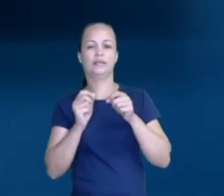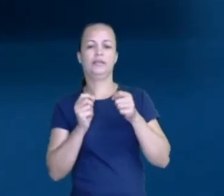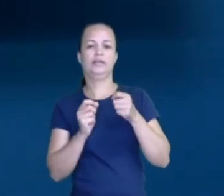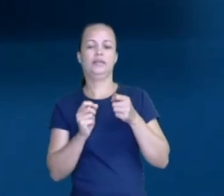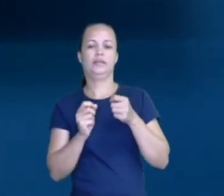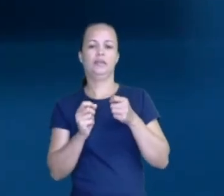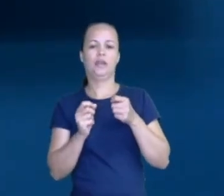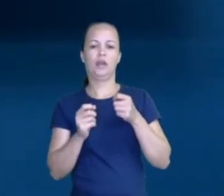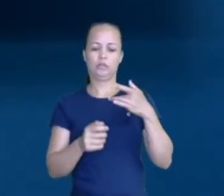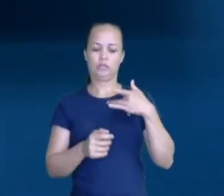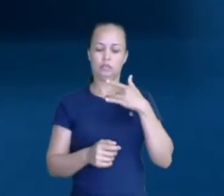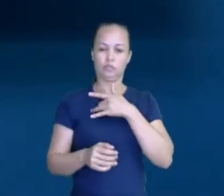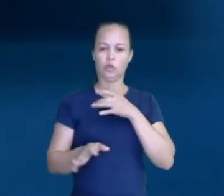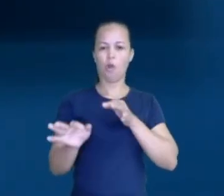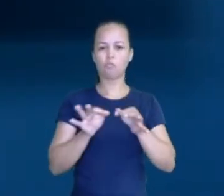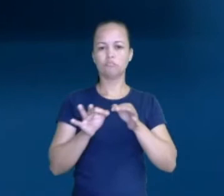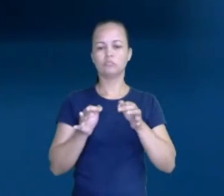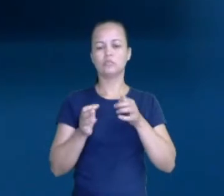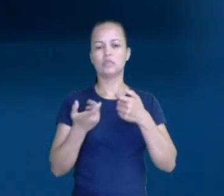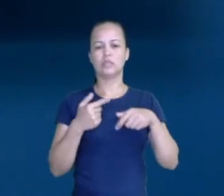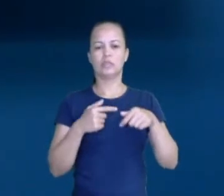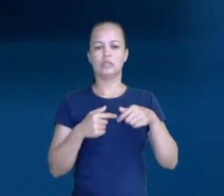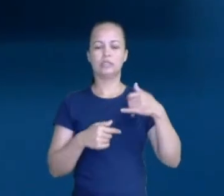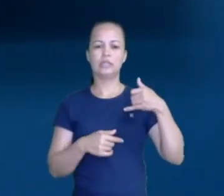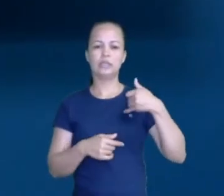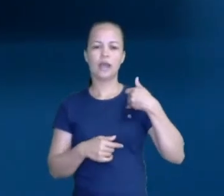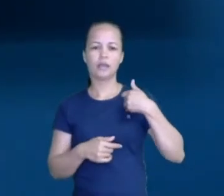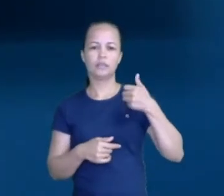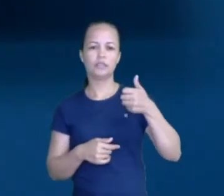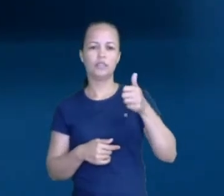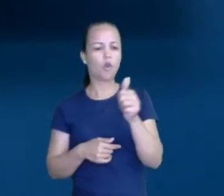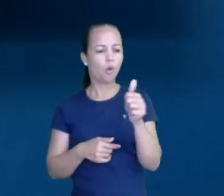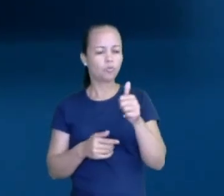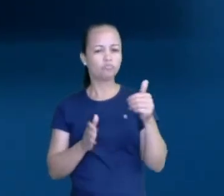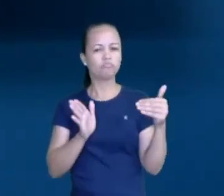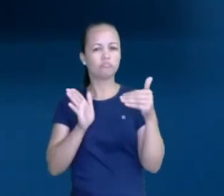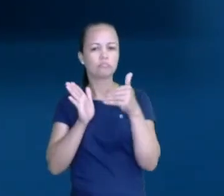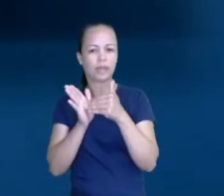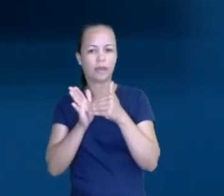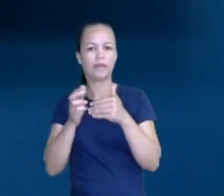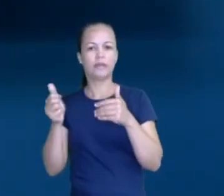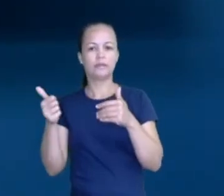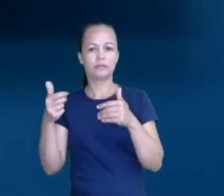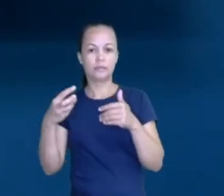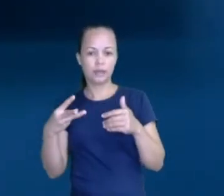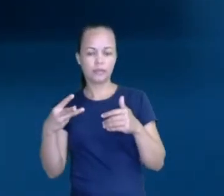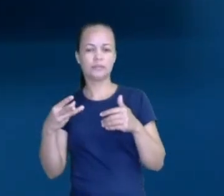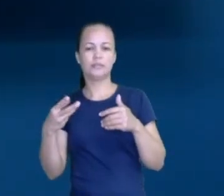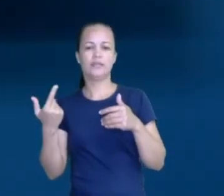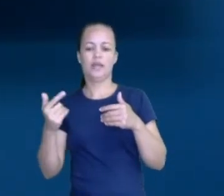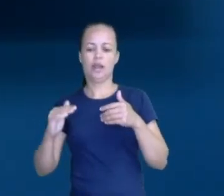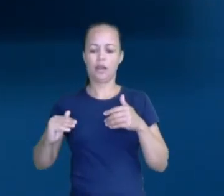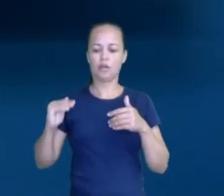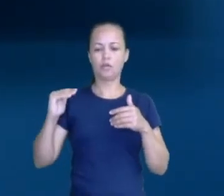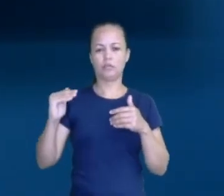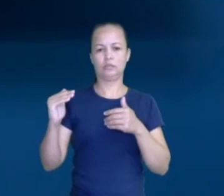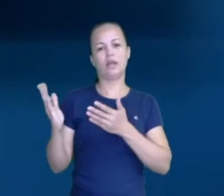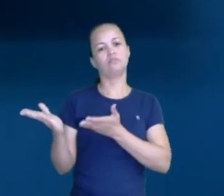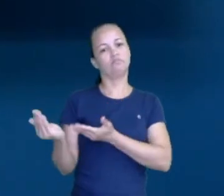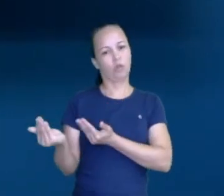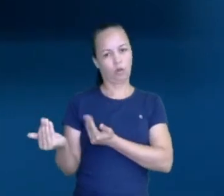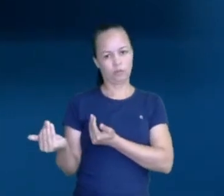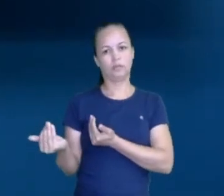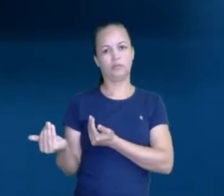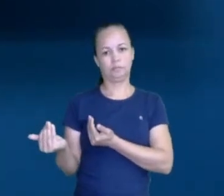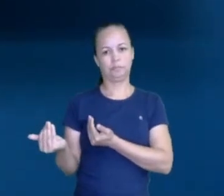com 10 anos de idade até 13, a criança é pré-adolescente. E quando ela completa os 13 anos é que ela se torna uma